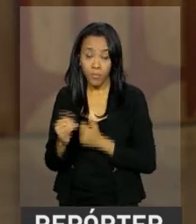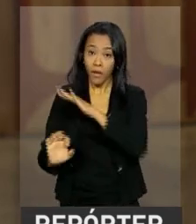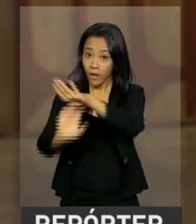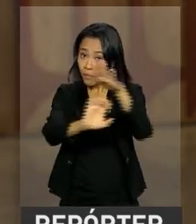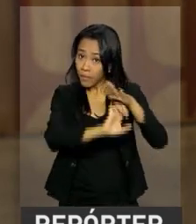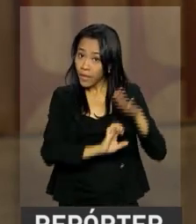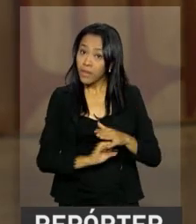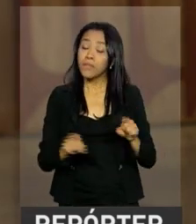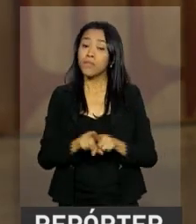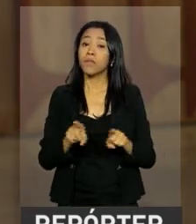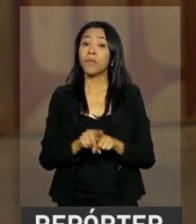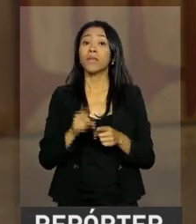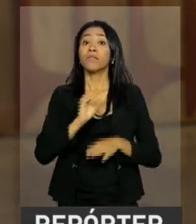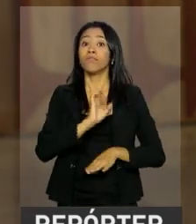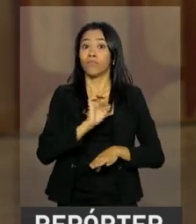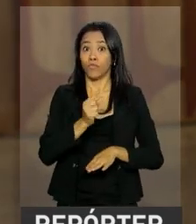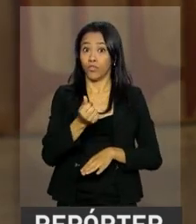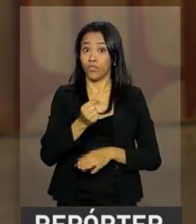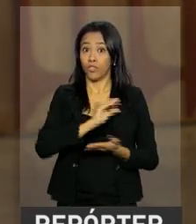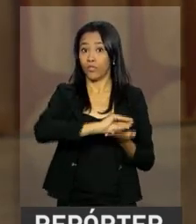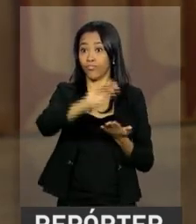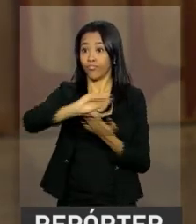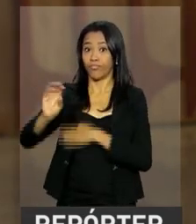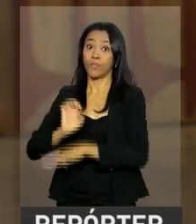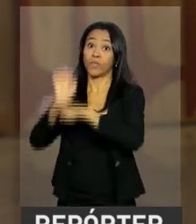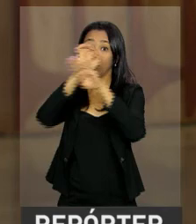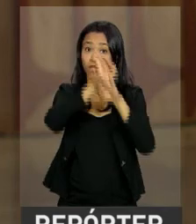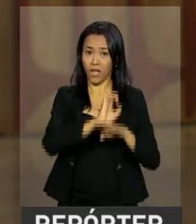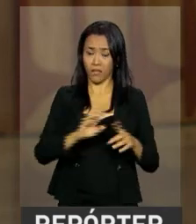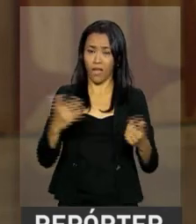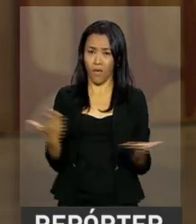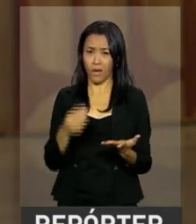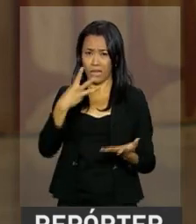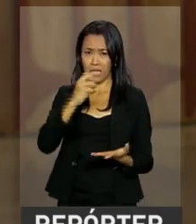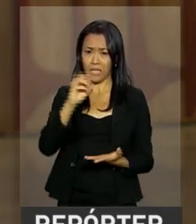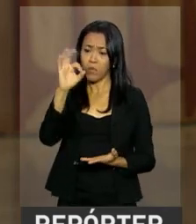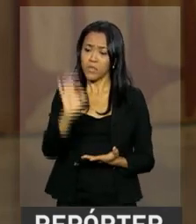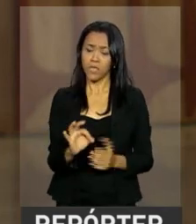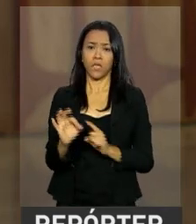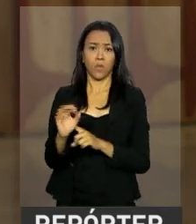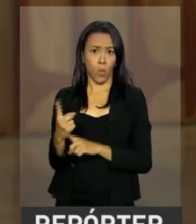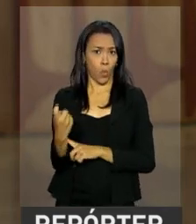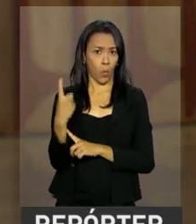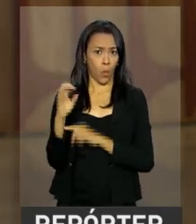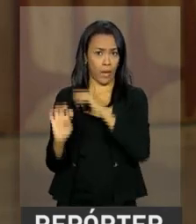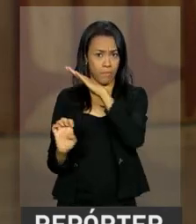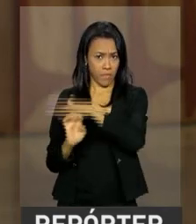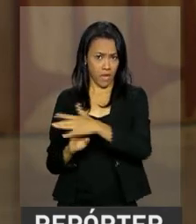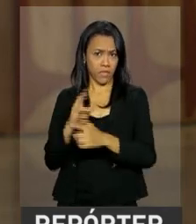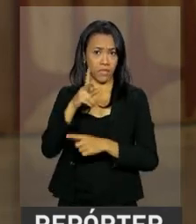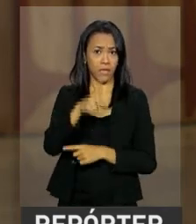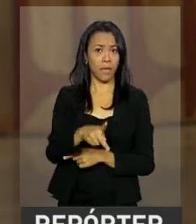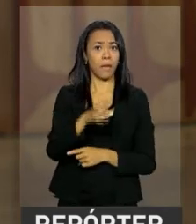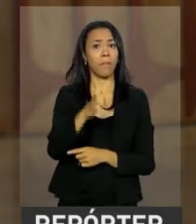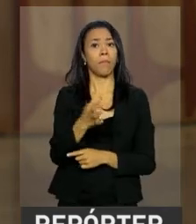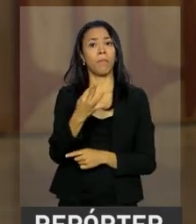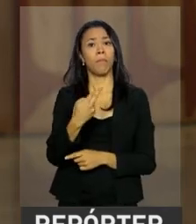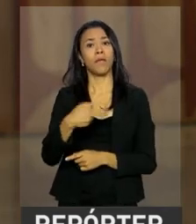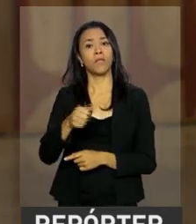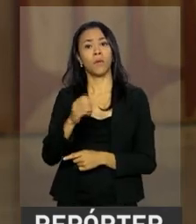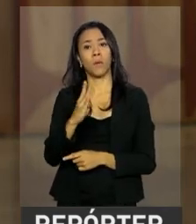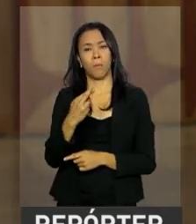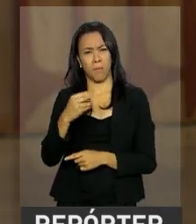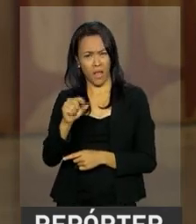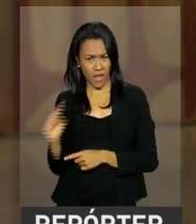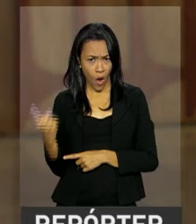estados. A partir de agora, a Petrobras não tem mais aquela obrigação de entrar com 30% de investimentos em todos os blocos de exploração do